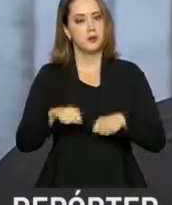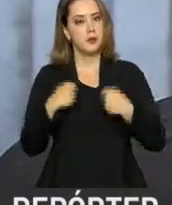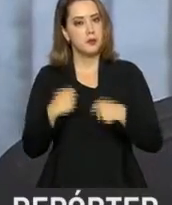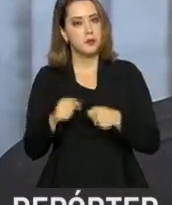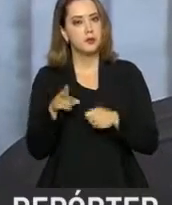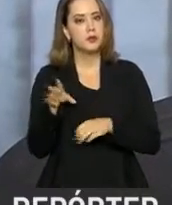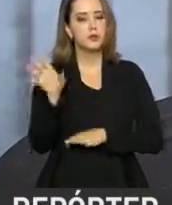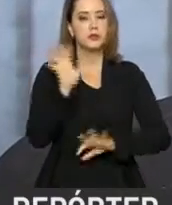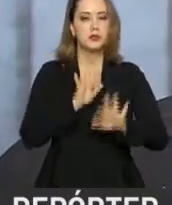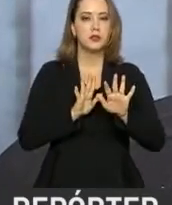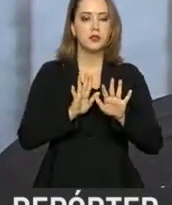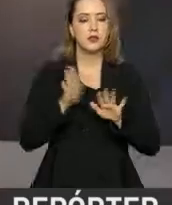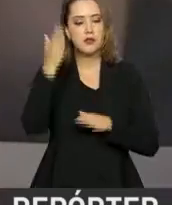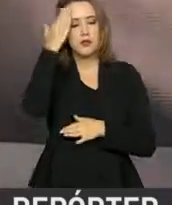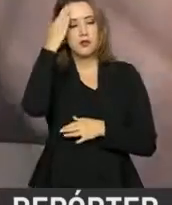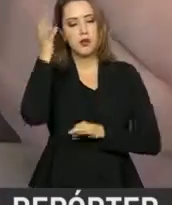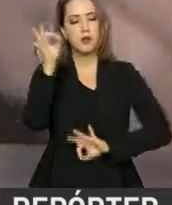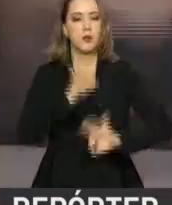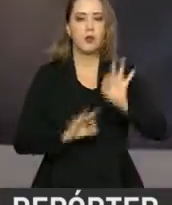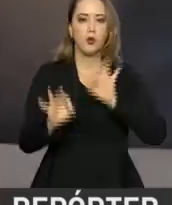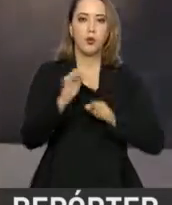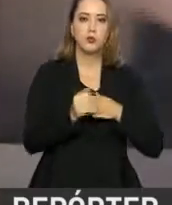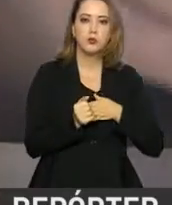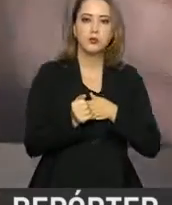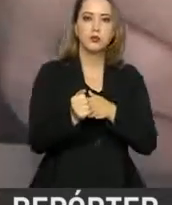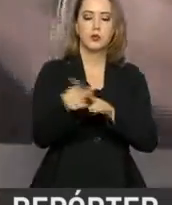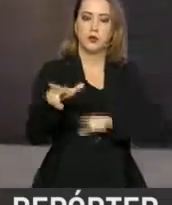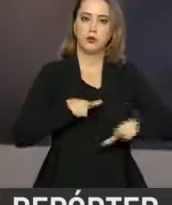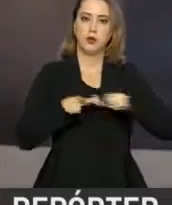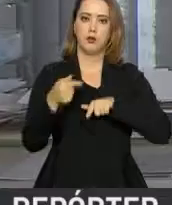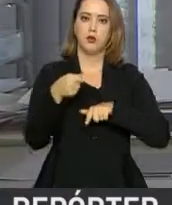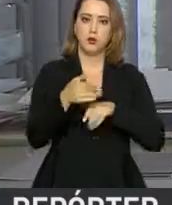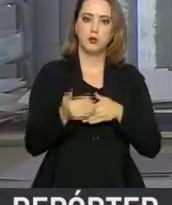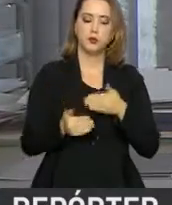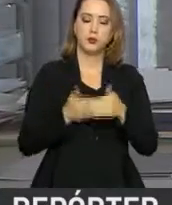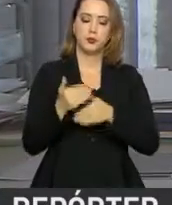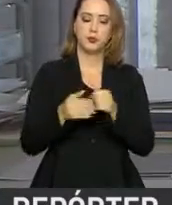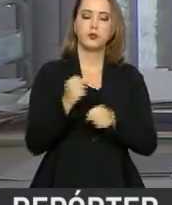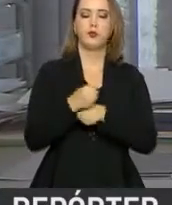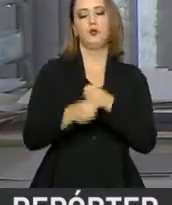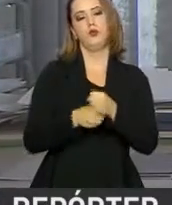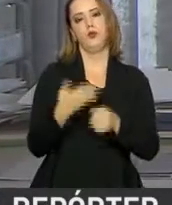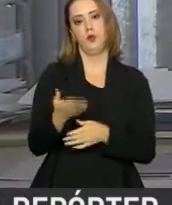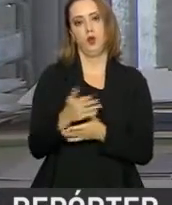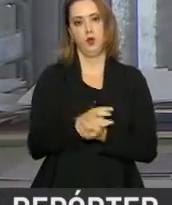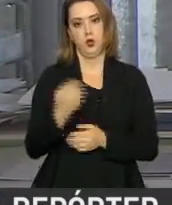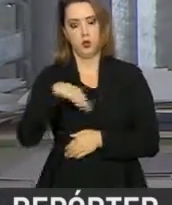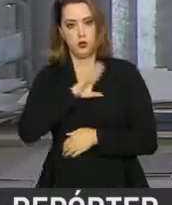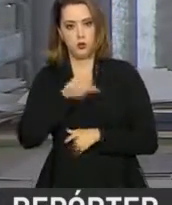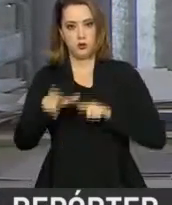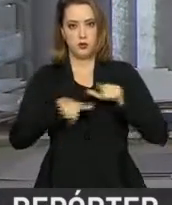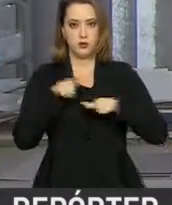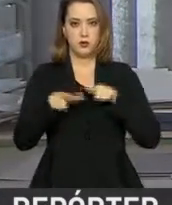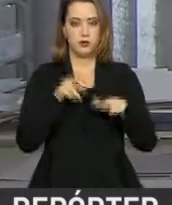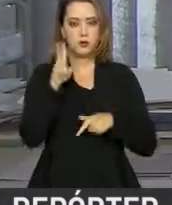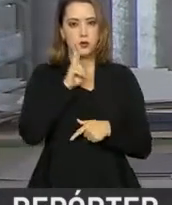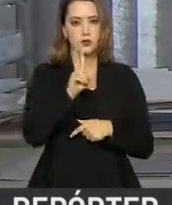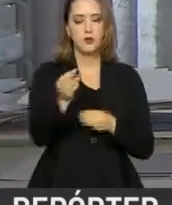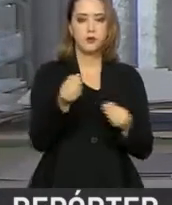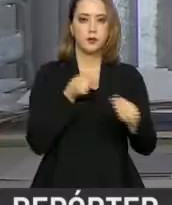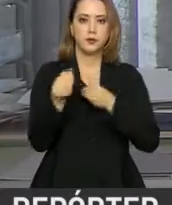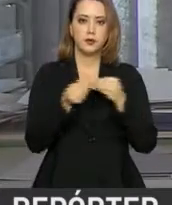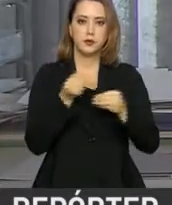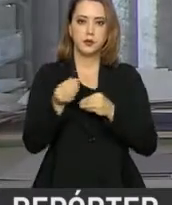que vão guiar o trabalho nessa área pelos próximos anos nós estamos trabalhando em ver como é que nós podemos fomentar